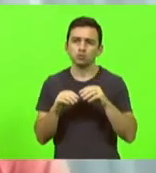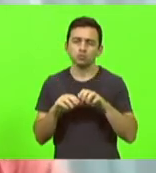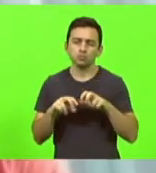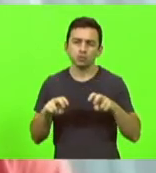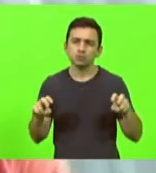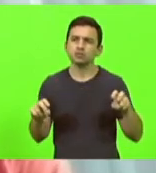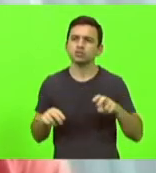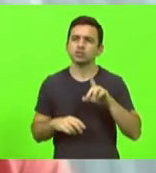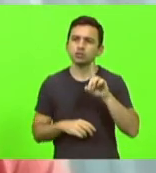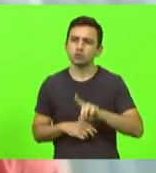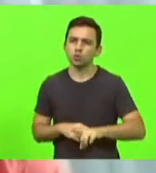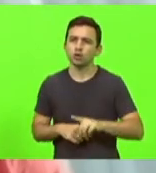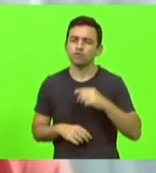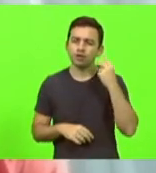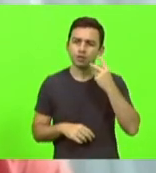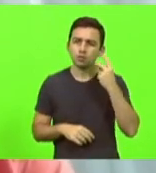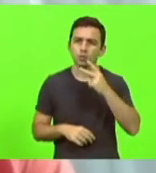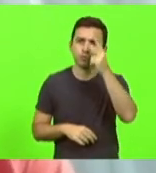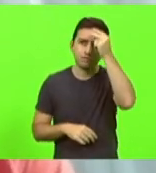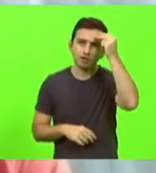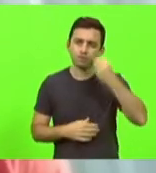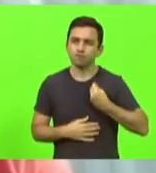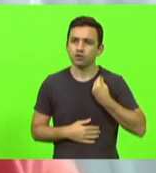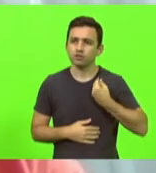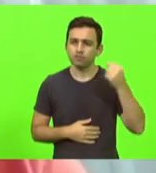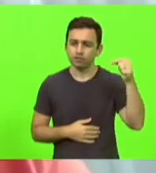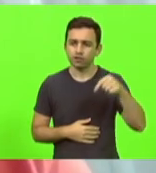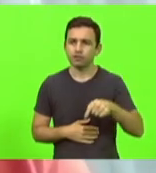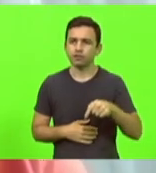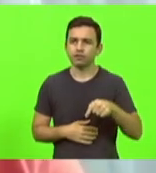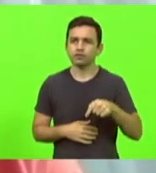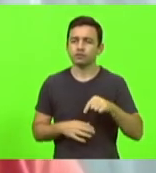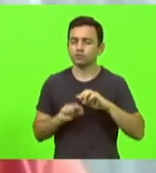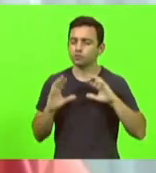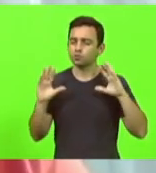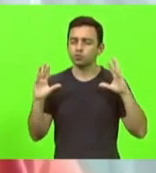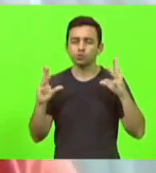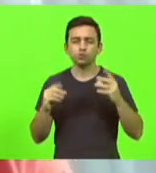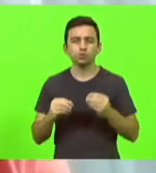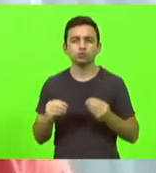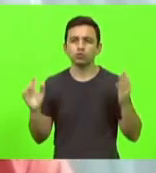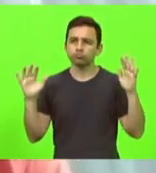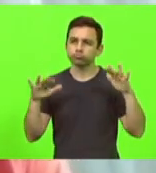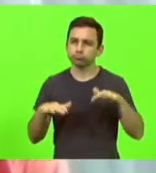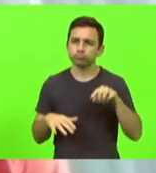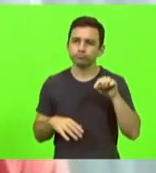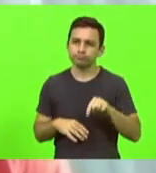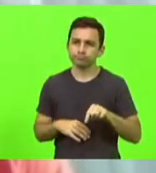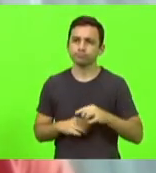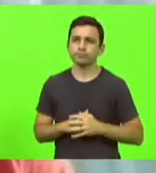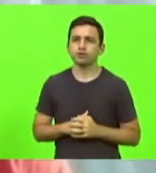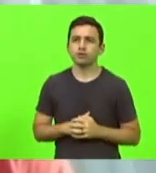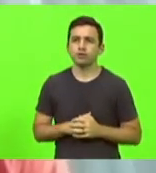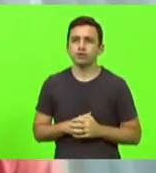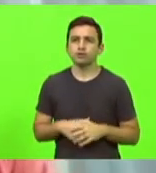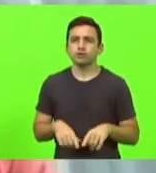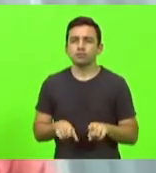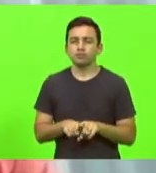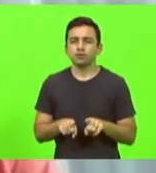presentes, vereadores, enfim, todos que estão presentes na nossa casa, na Casa do Povo. Mas também